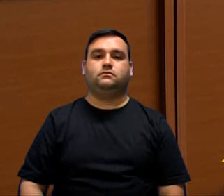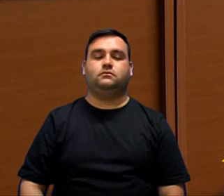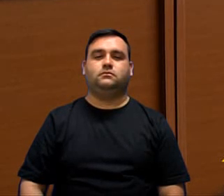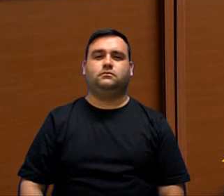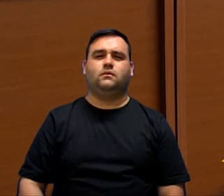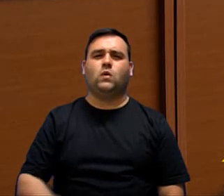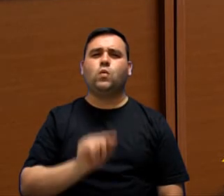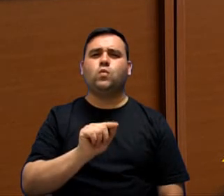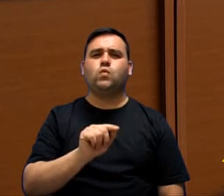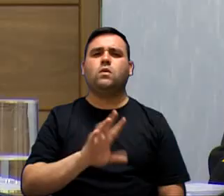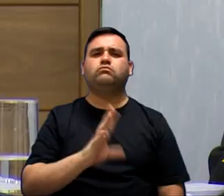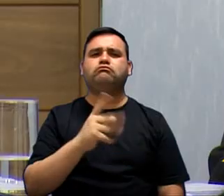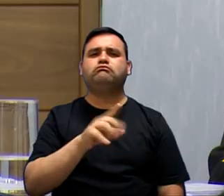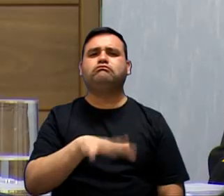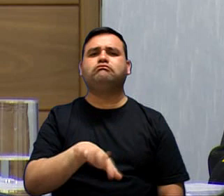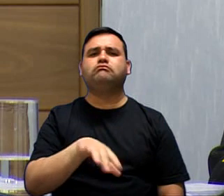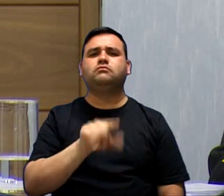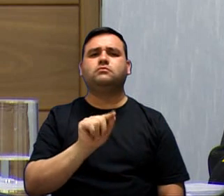O que está vendo aí?